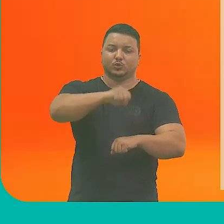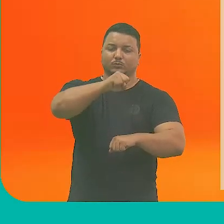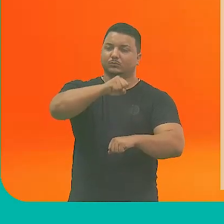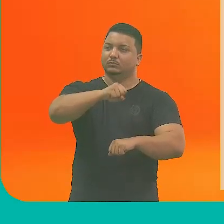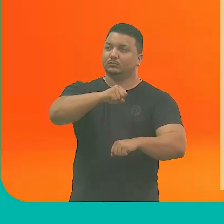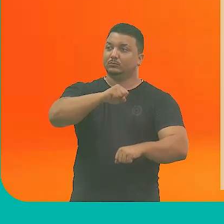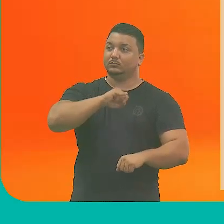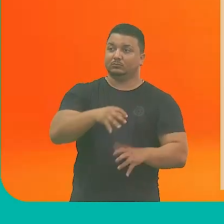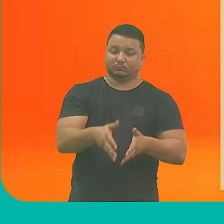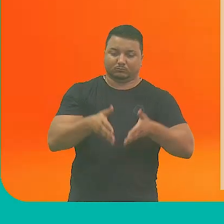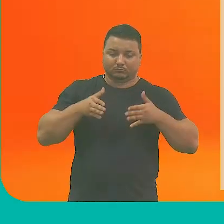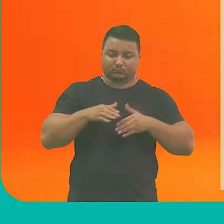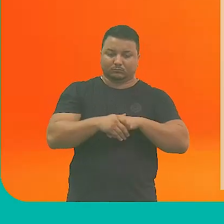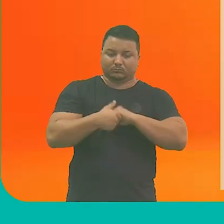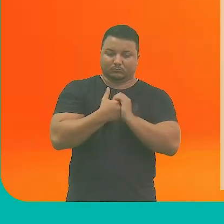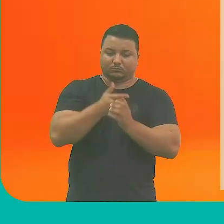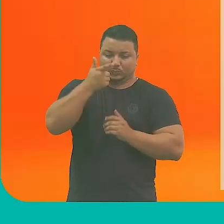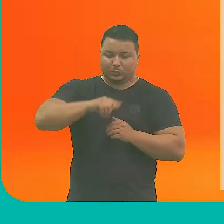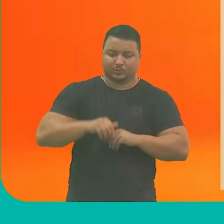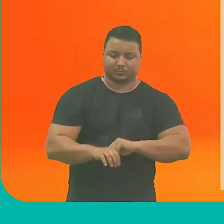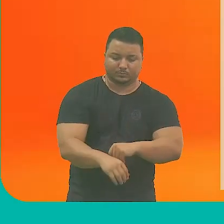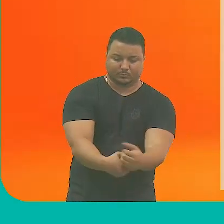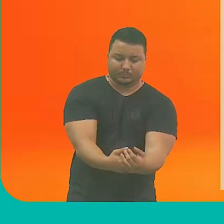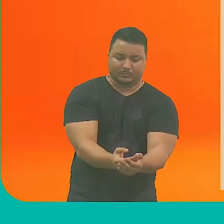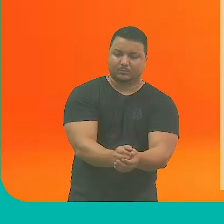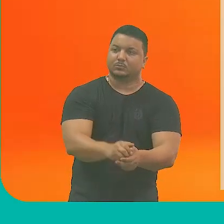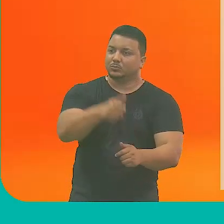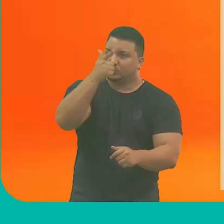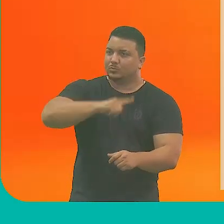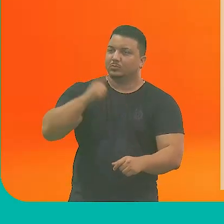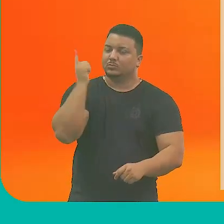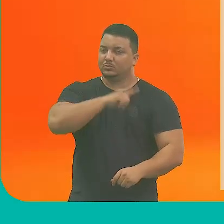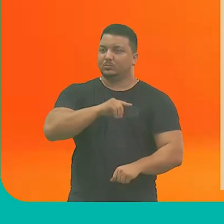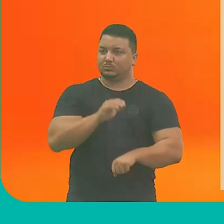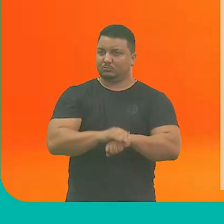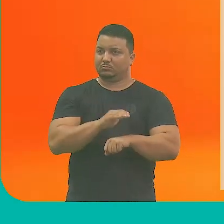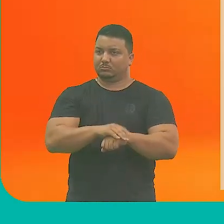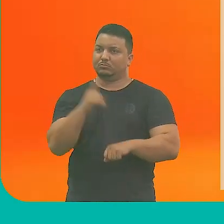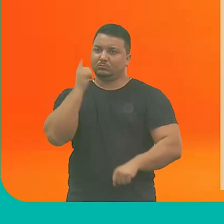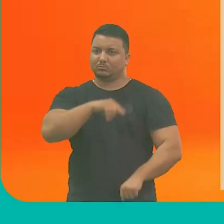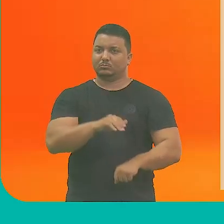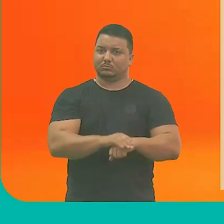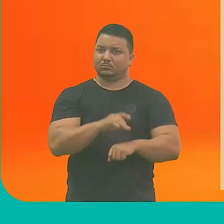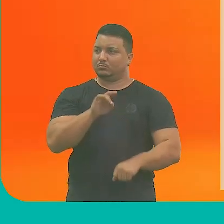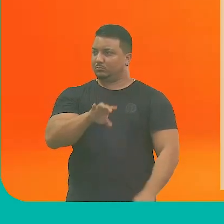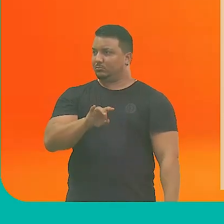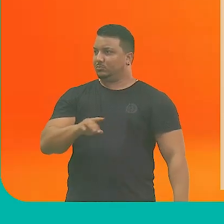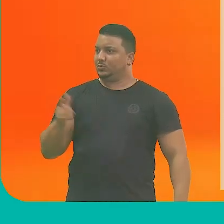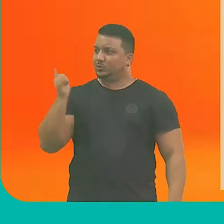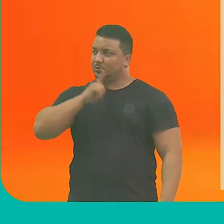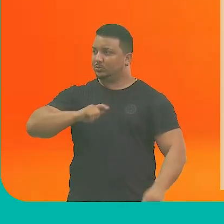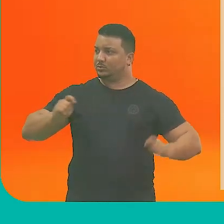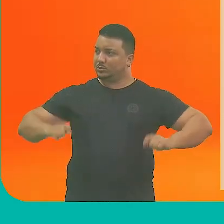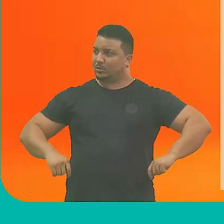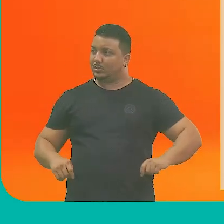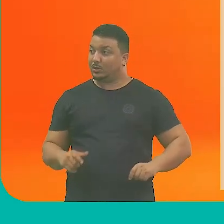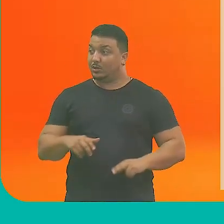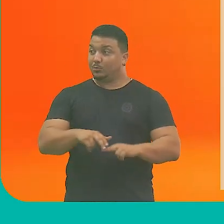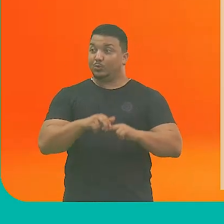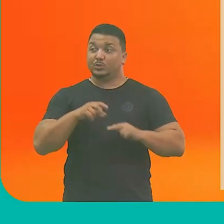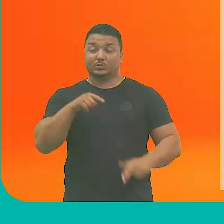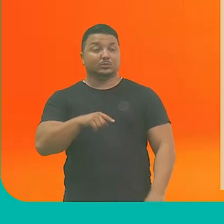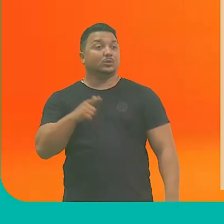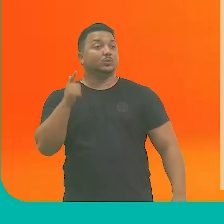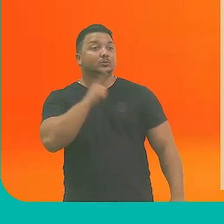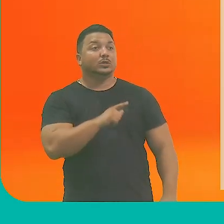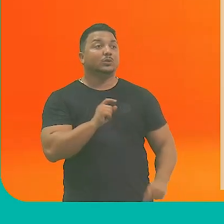quer, você tira a mão, coloca de novo, ela despeja novamente e assim sucessivamente. Então, essa torneira, ela libera